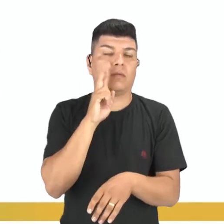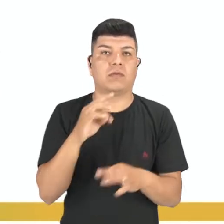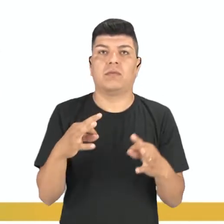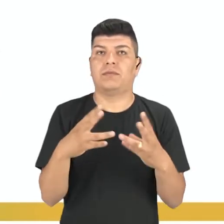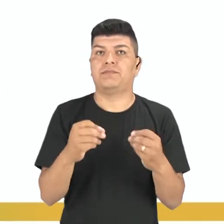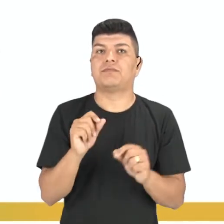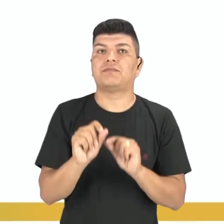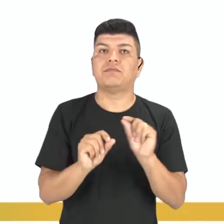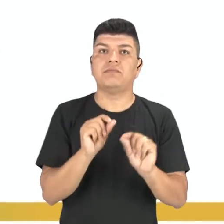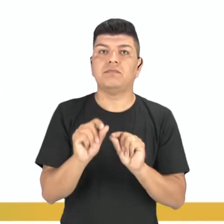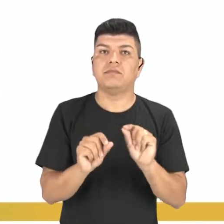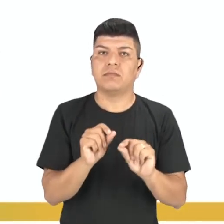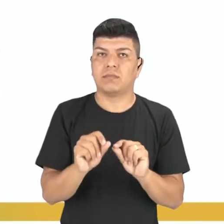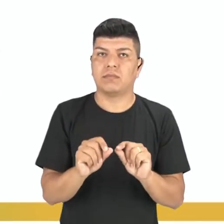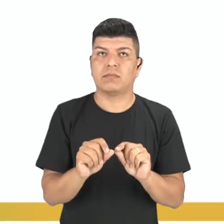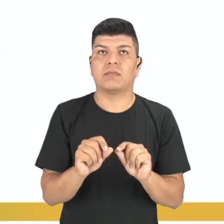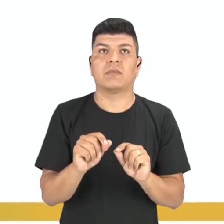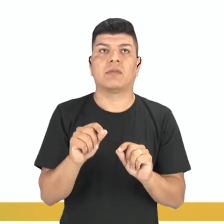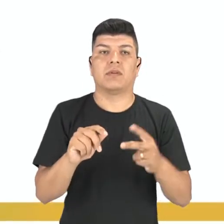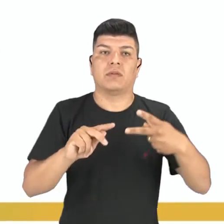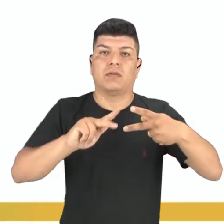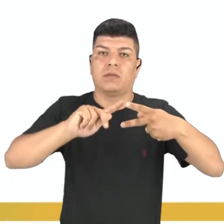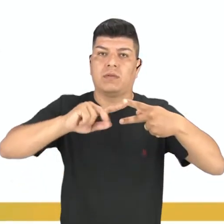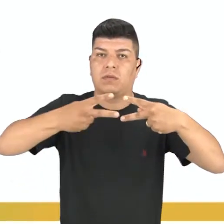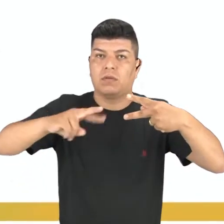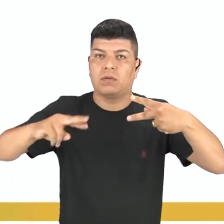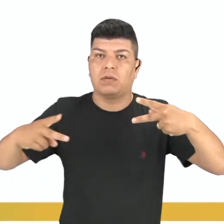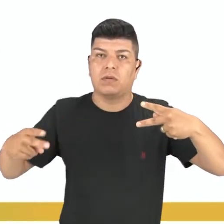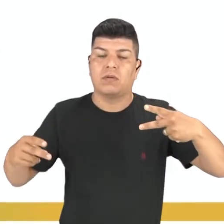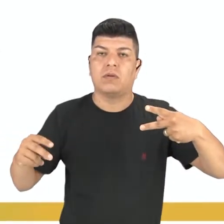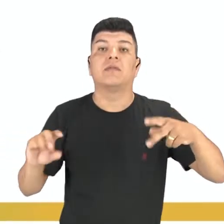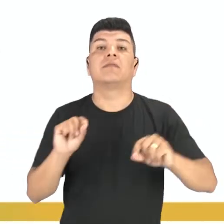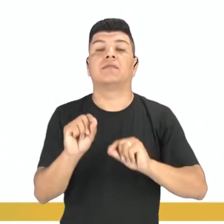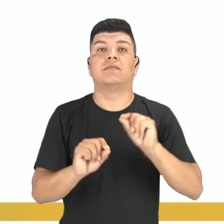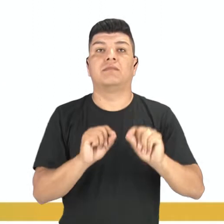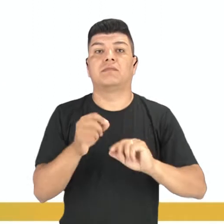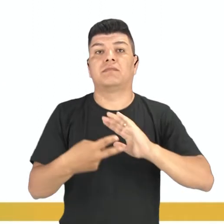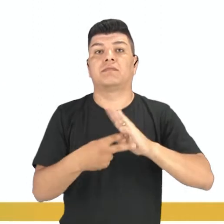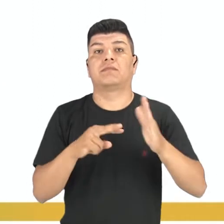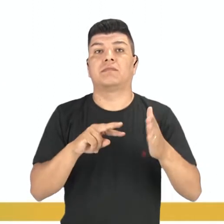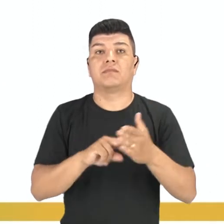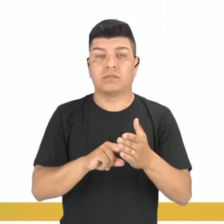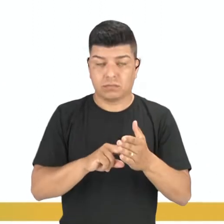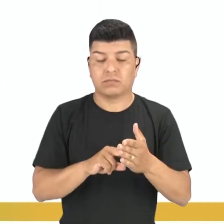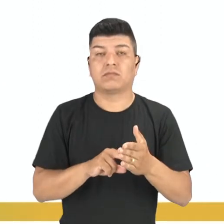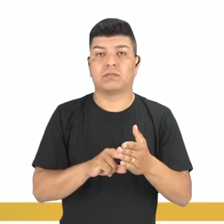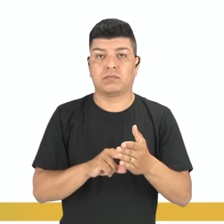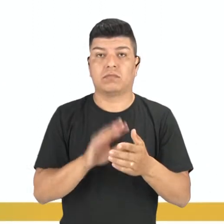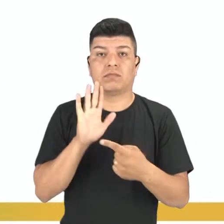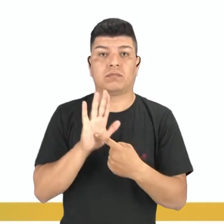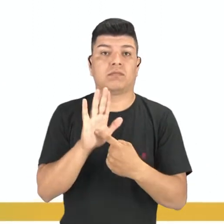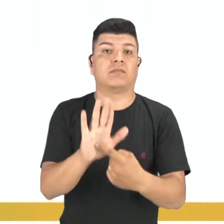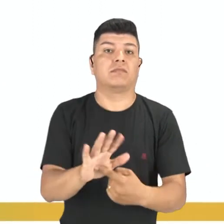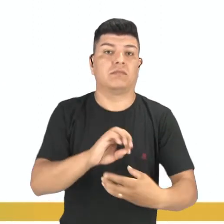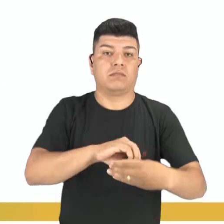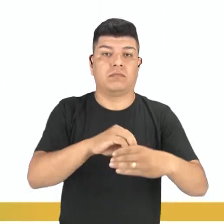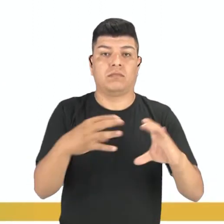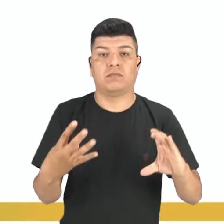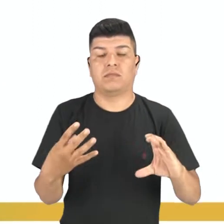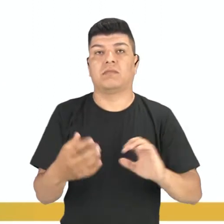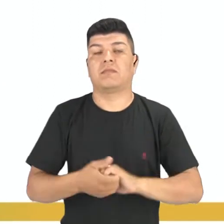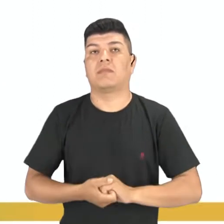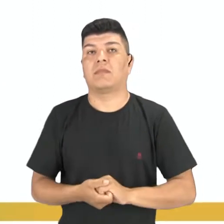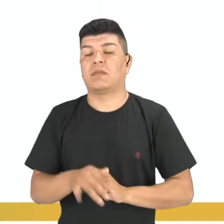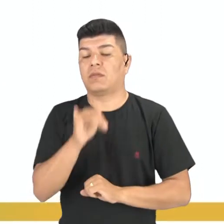então Ah tá o quê que é a pleiotropia necessite da pleiotropia é o fenômeno tá